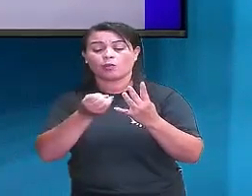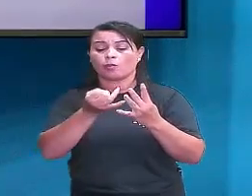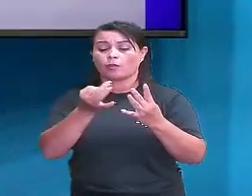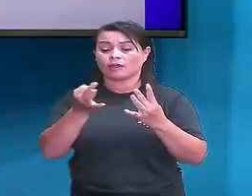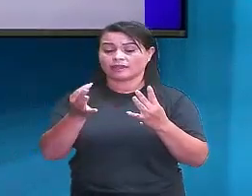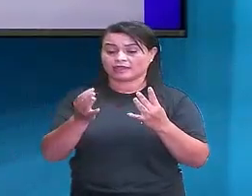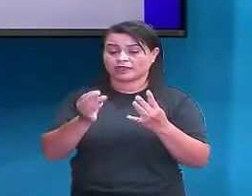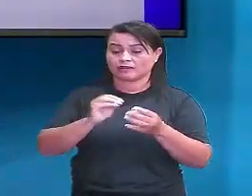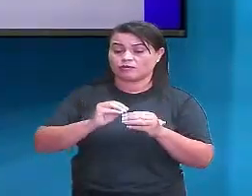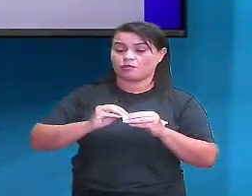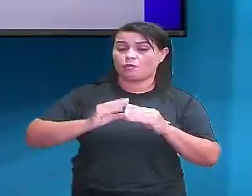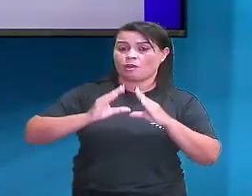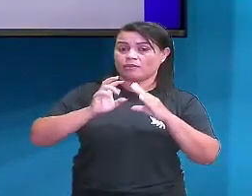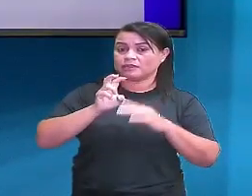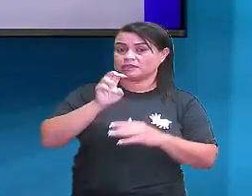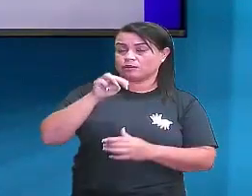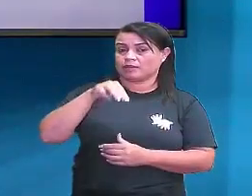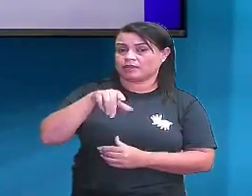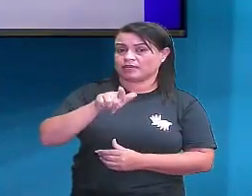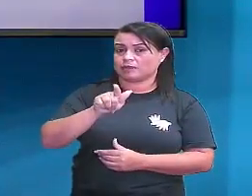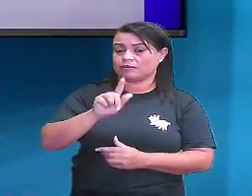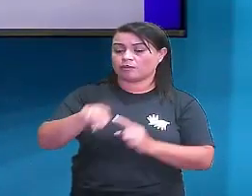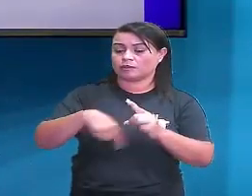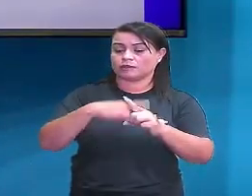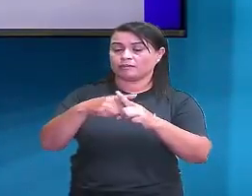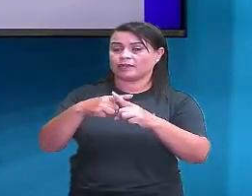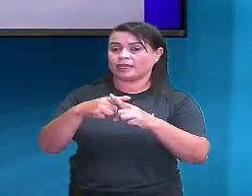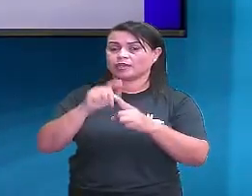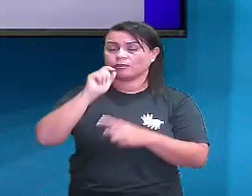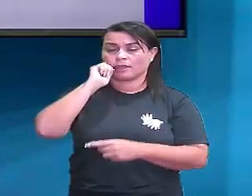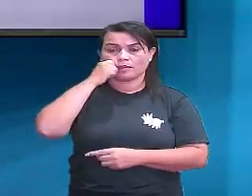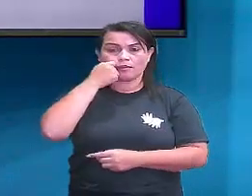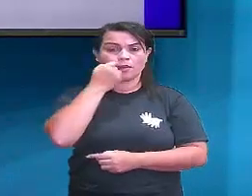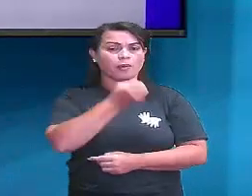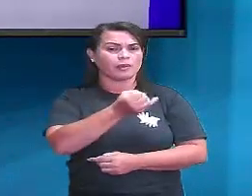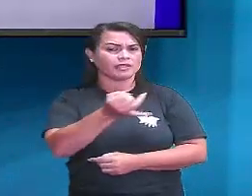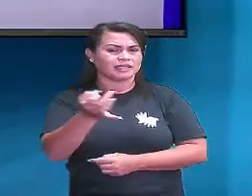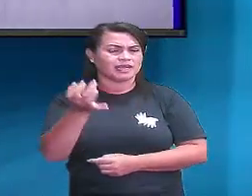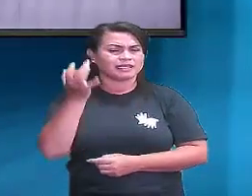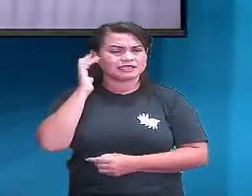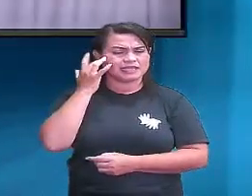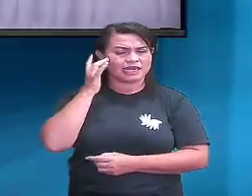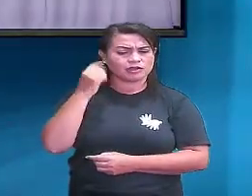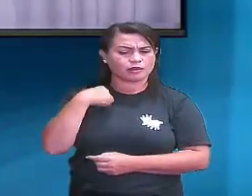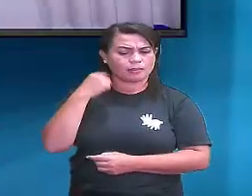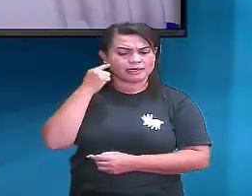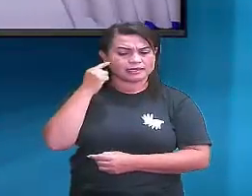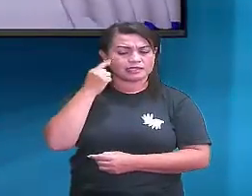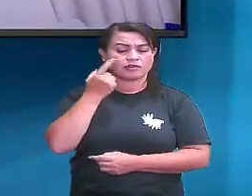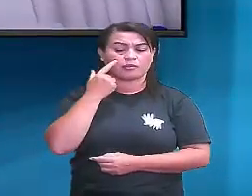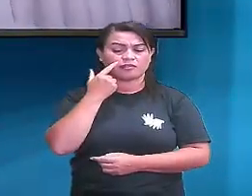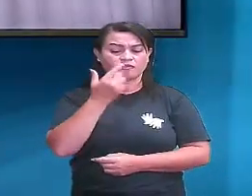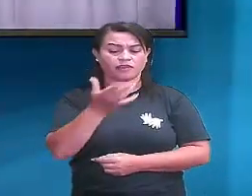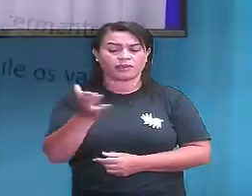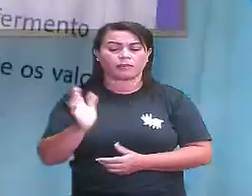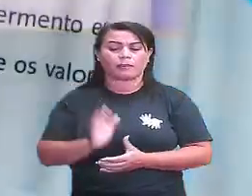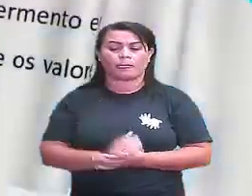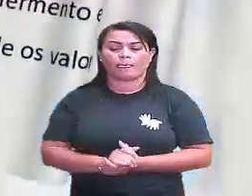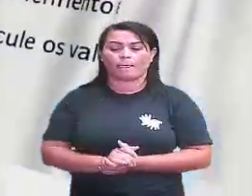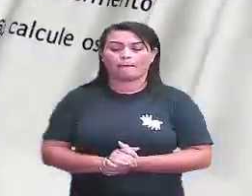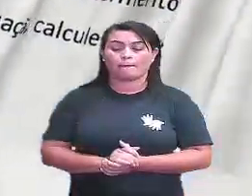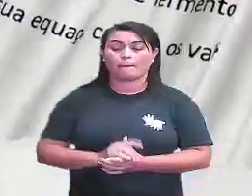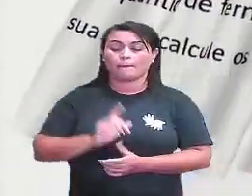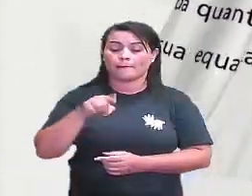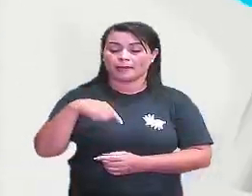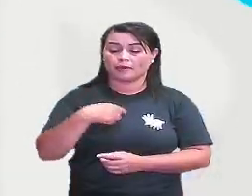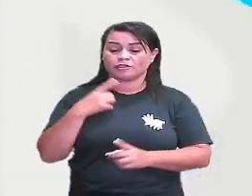fermento multiplicado pela quantidade de pães. Será que é isso, professora, que eu estou pensando? Vamos conferir? Vamos ver? Para poder a